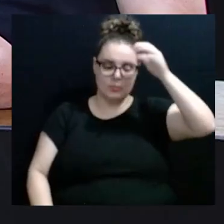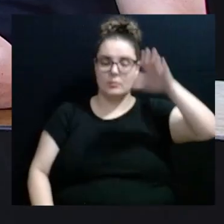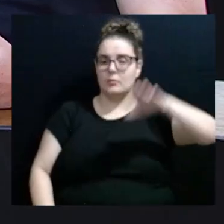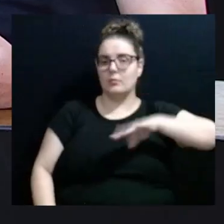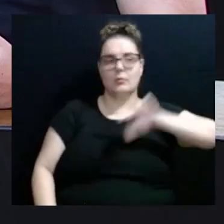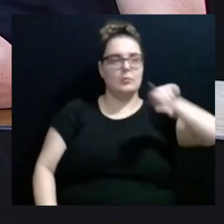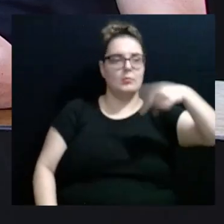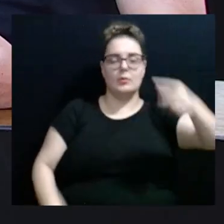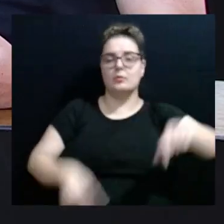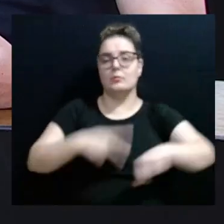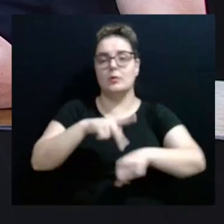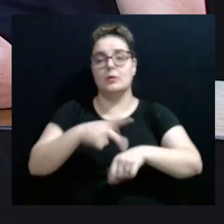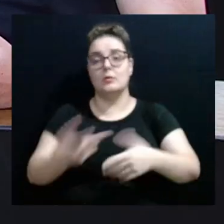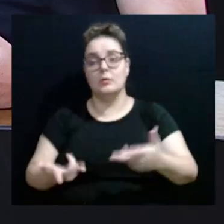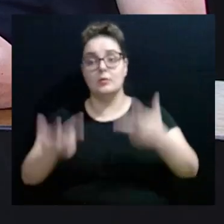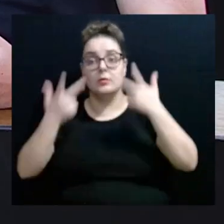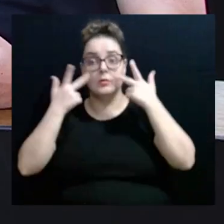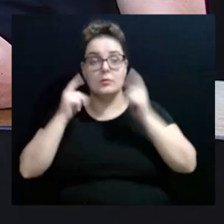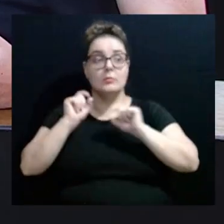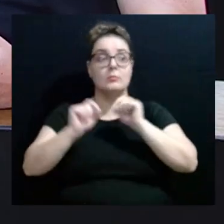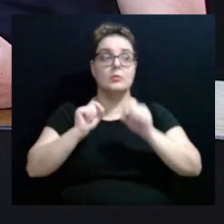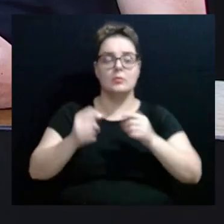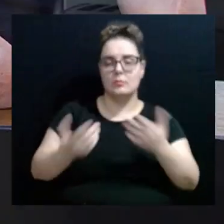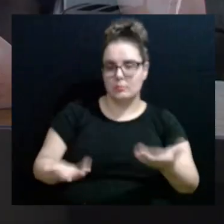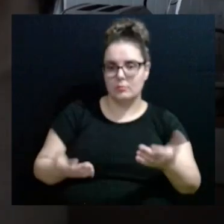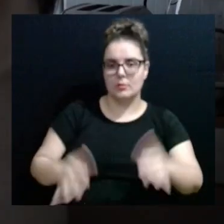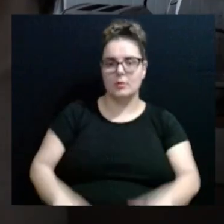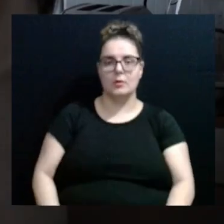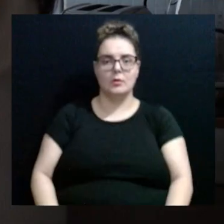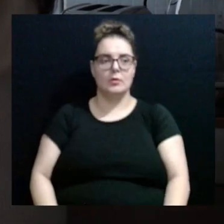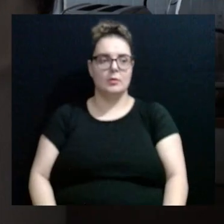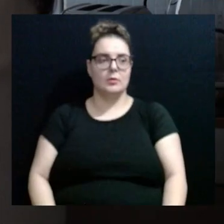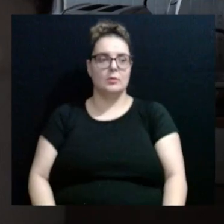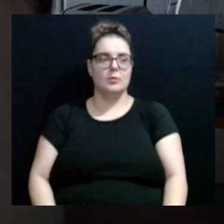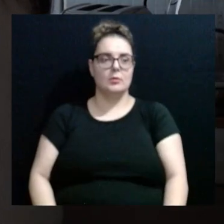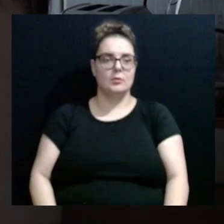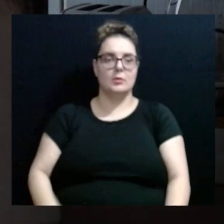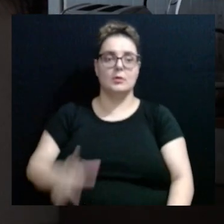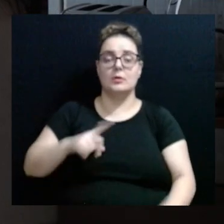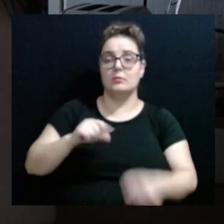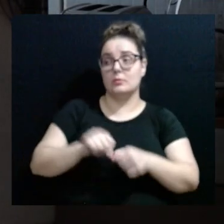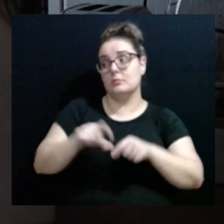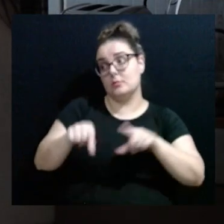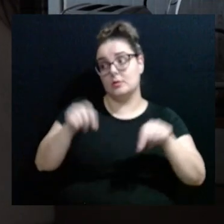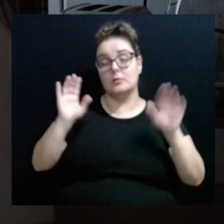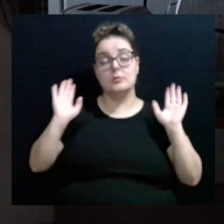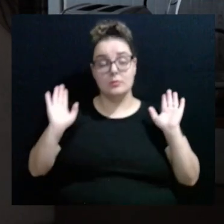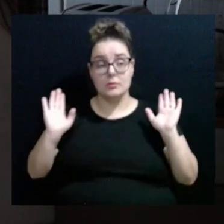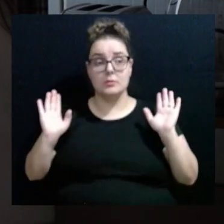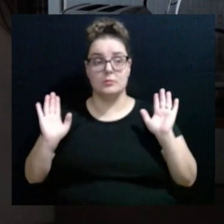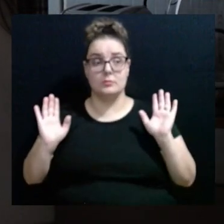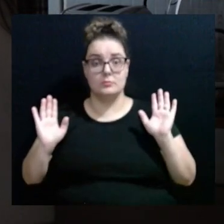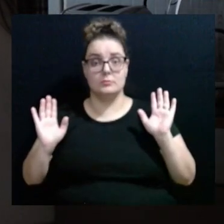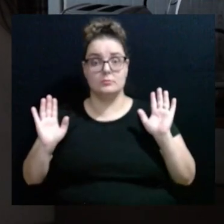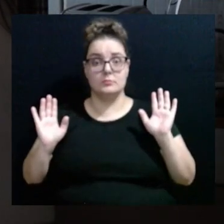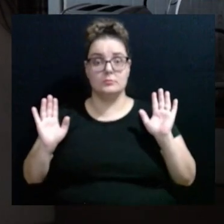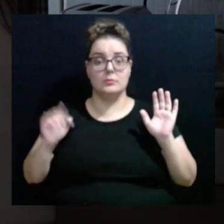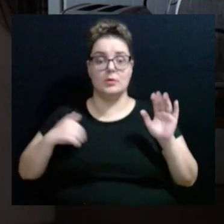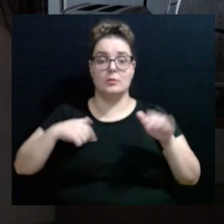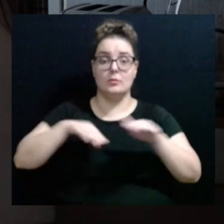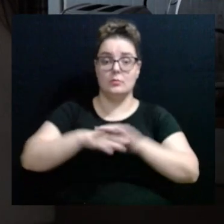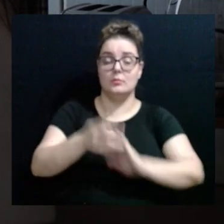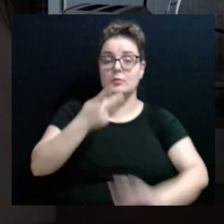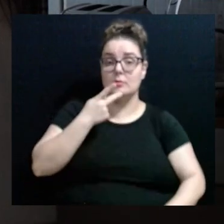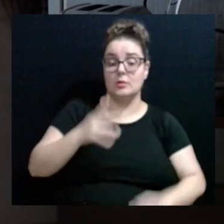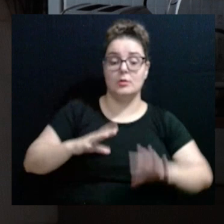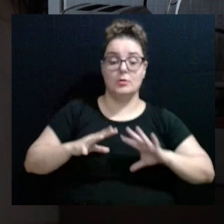cidade, vamos para um país, né? Normalmente o que você tem que fazer uma opção, né?